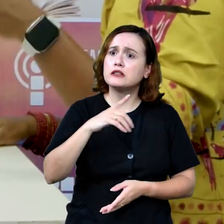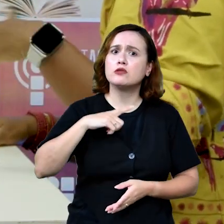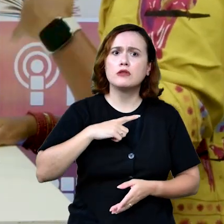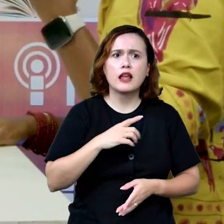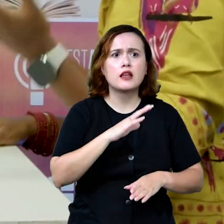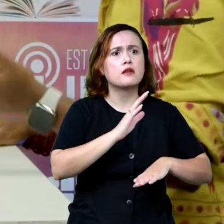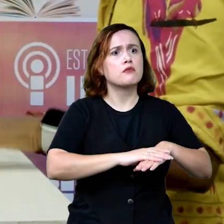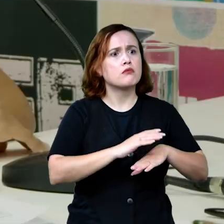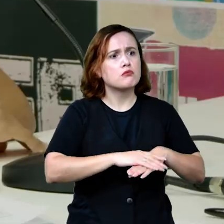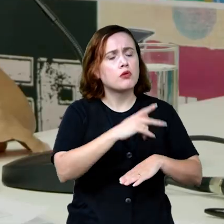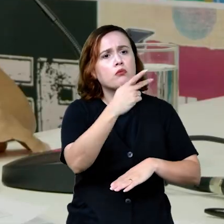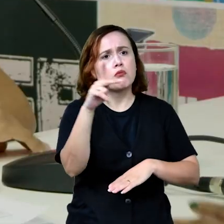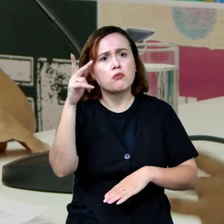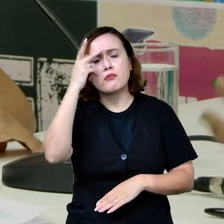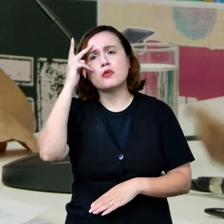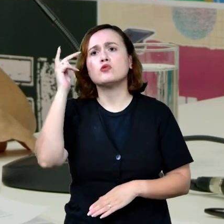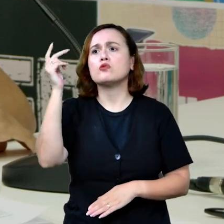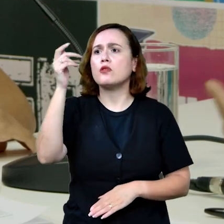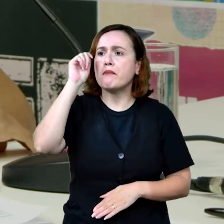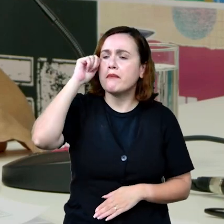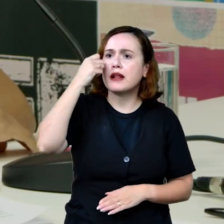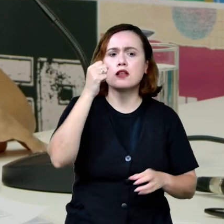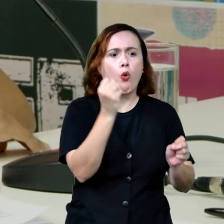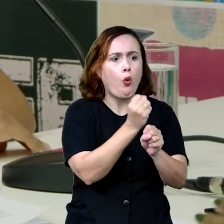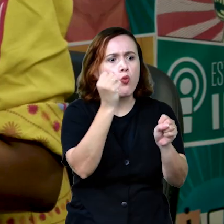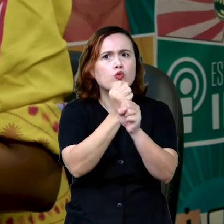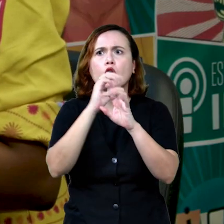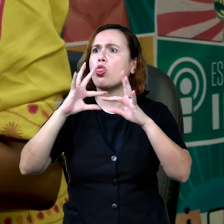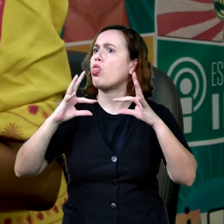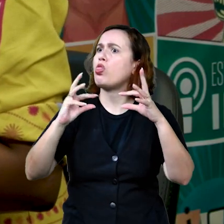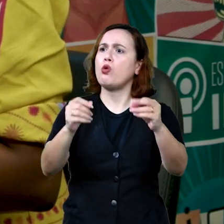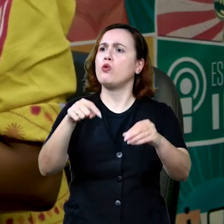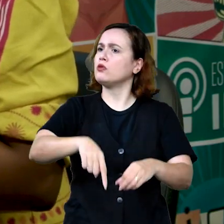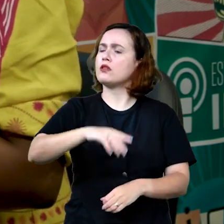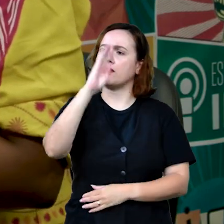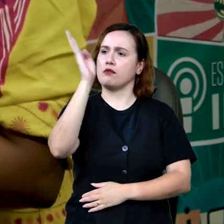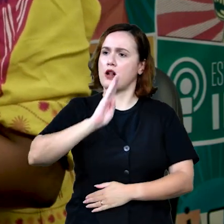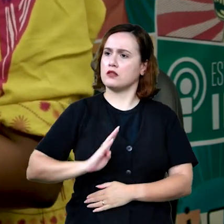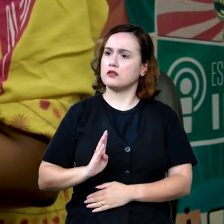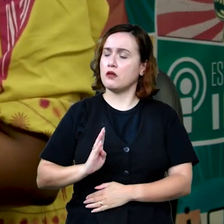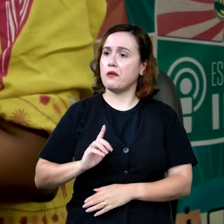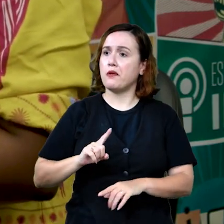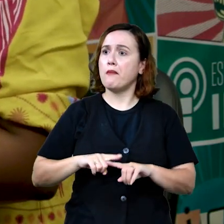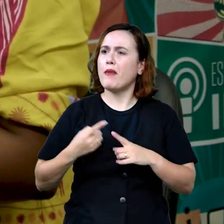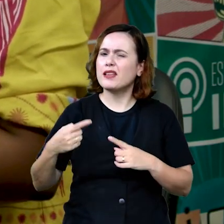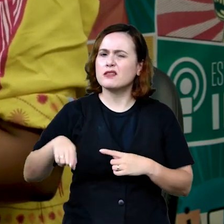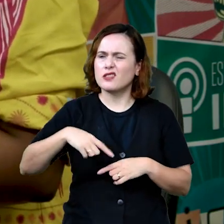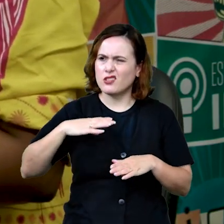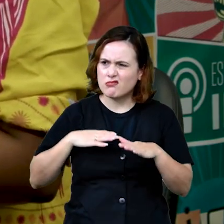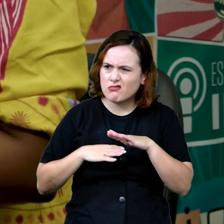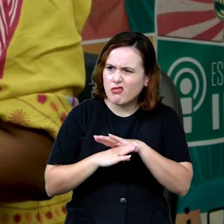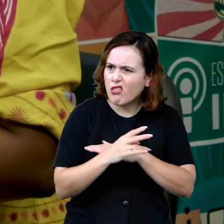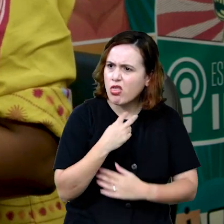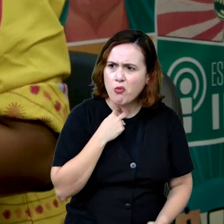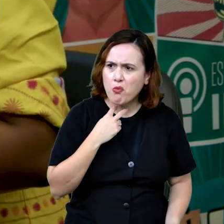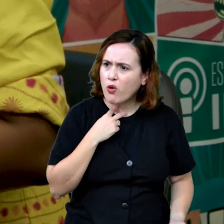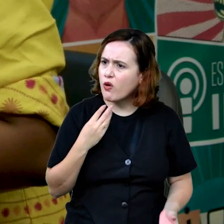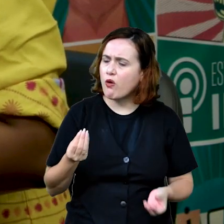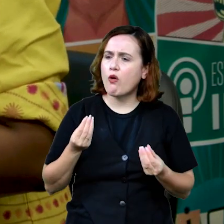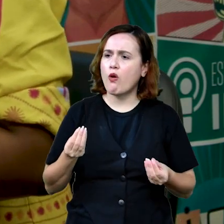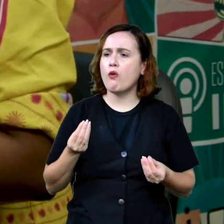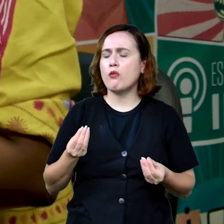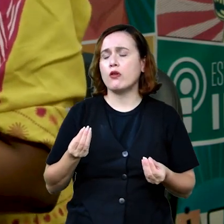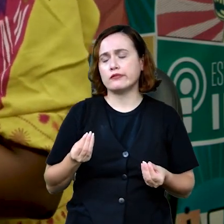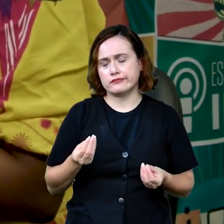público, uma igreja, o que seja, algumas dessas pessoas não podem entrar. E eu fico pensando, se a gente começar botando um dia